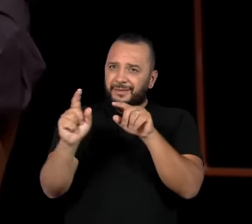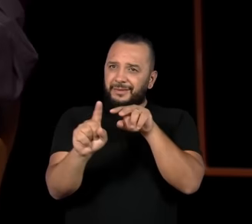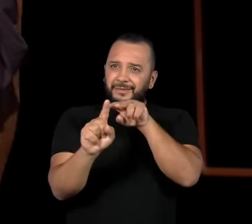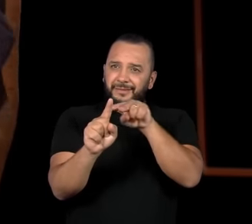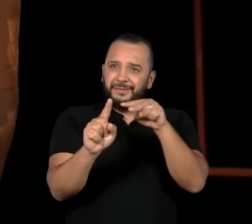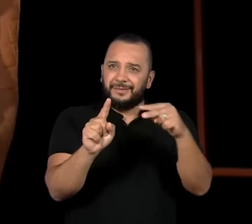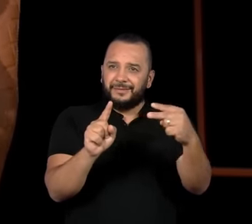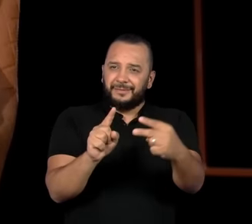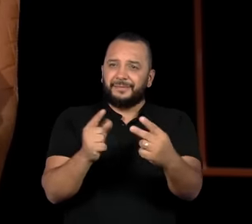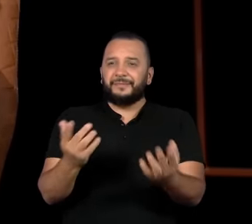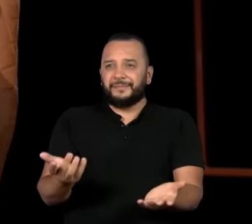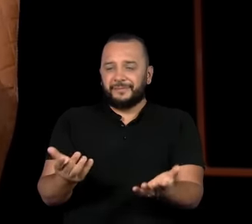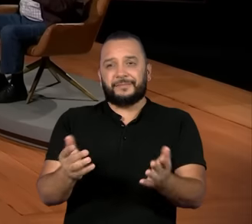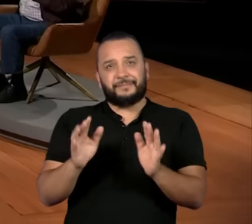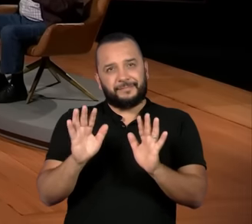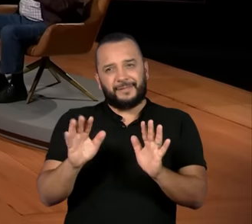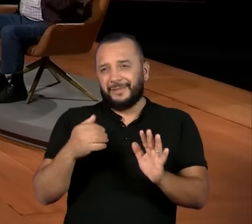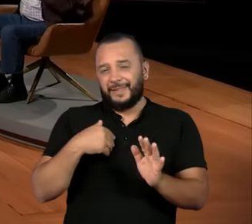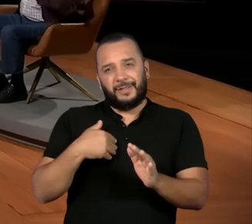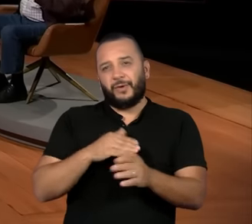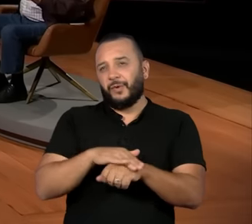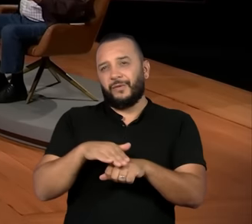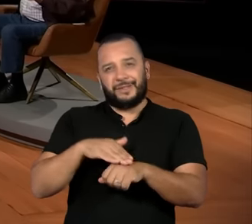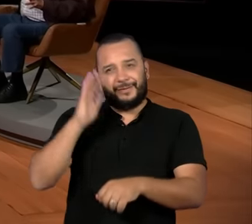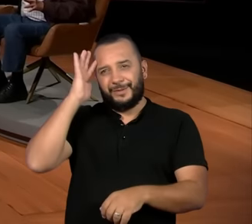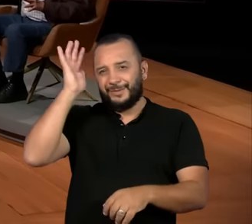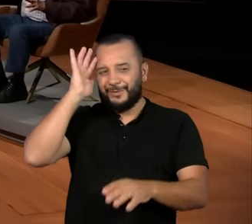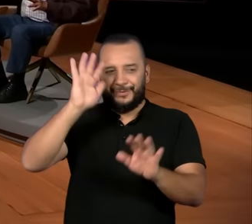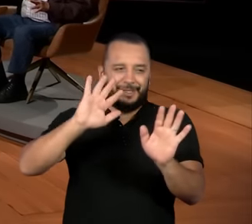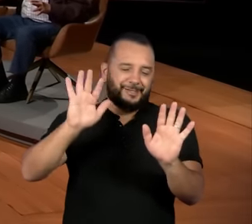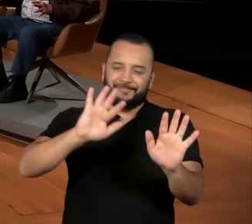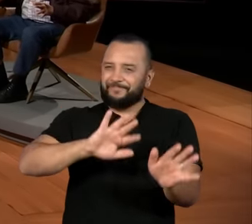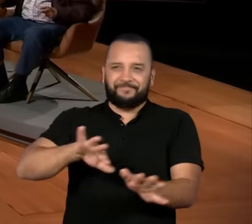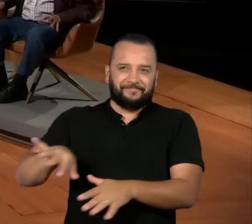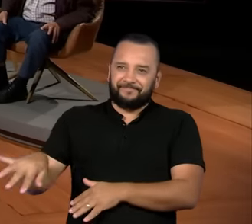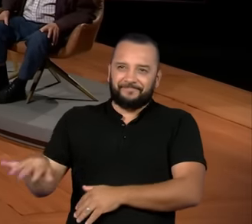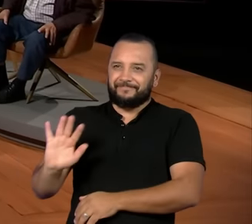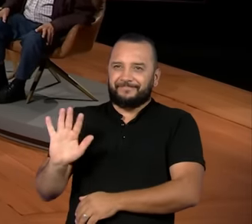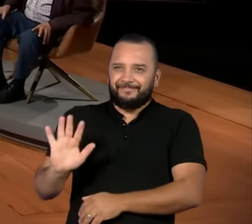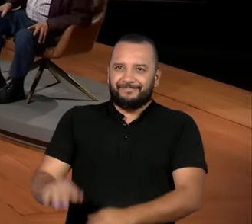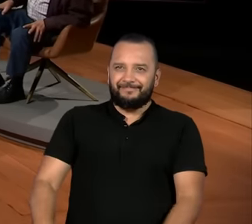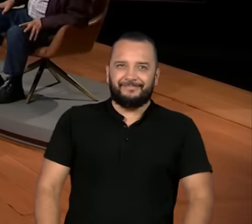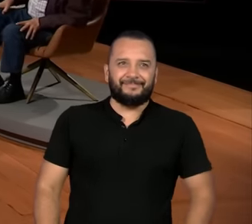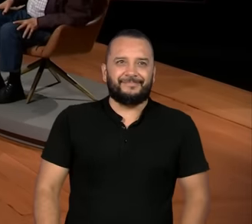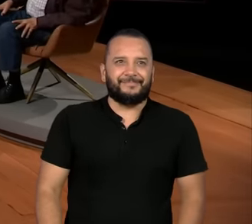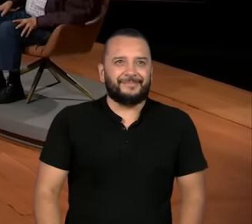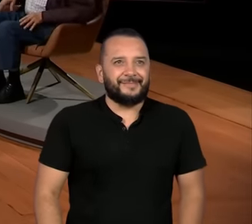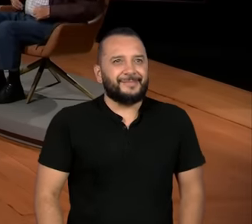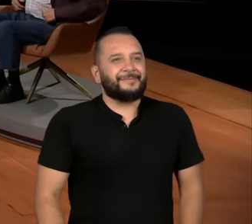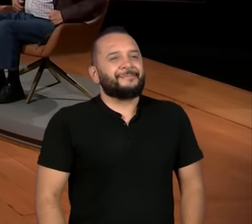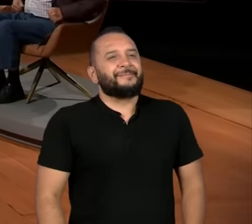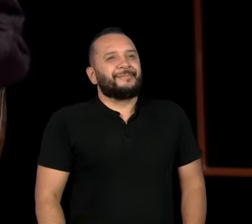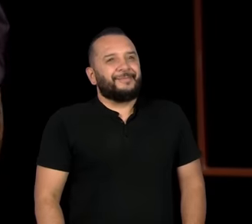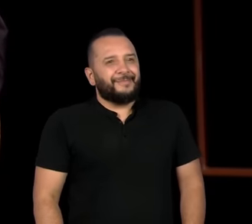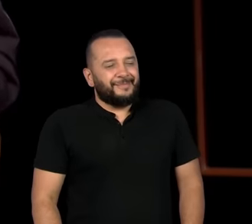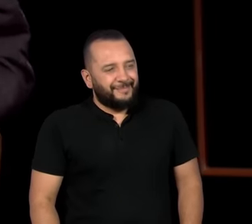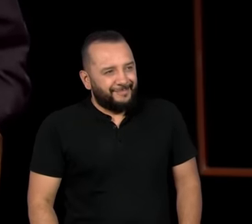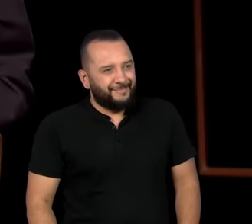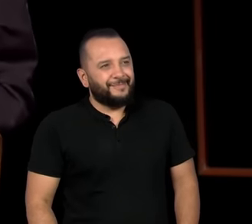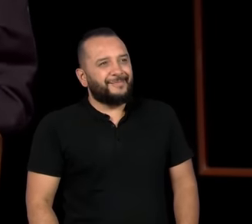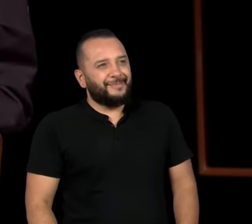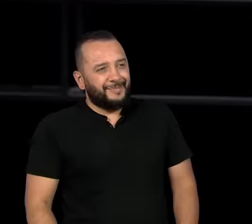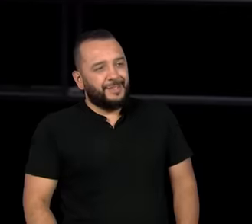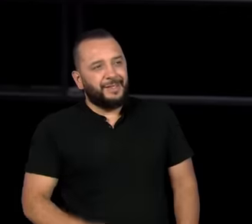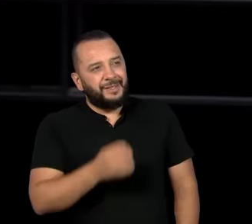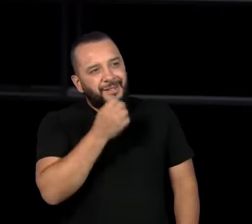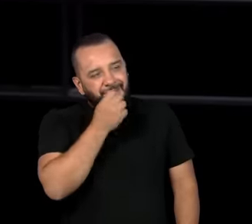Mas aí a gente já começa a entrar em filosofia, que não é o escopo do programa. Ai, ai.